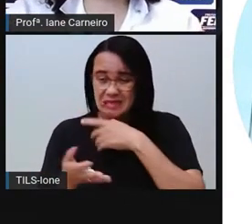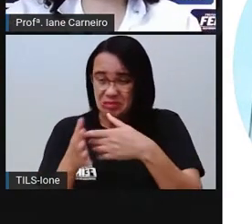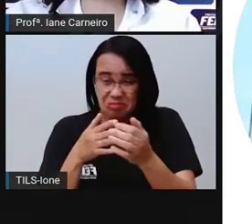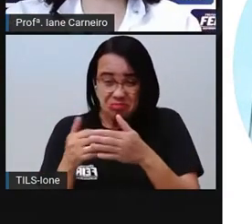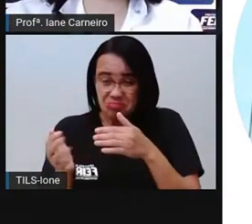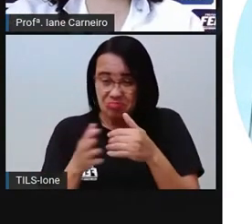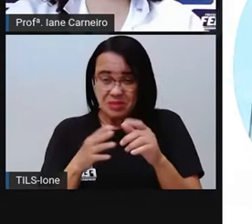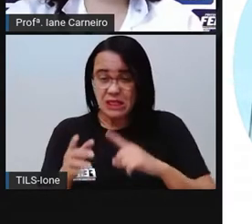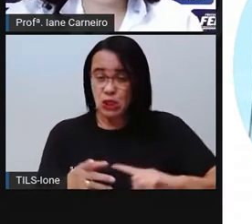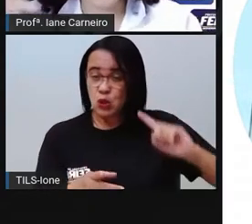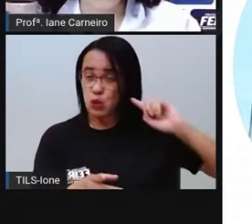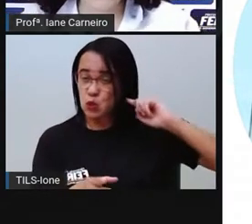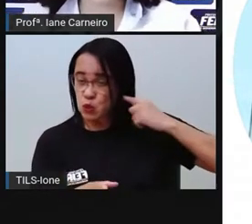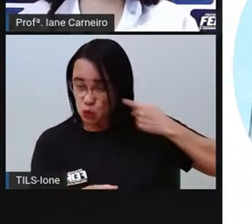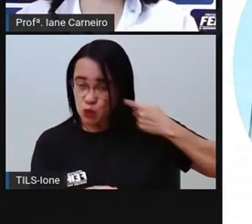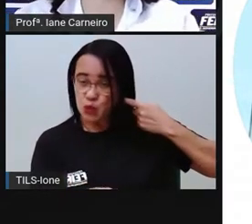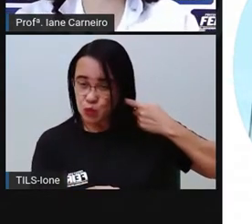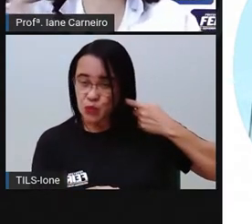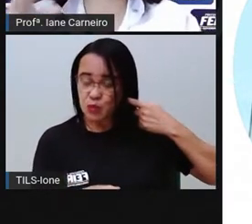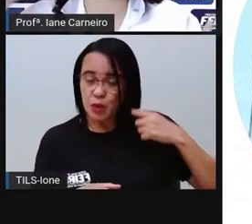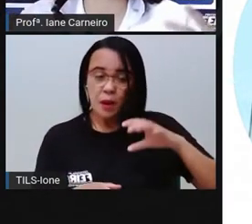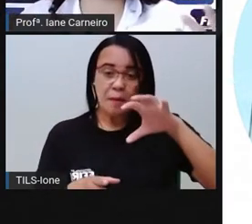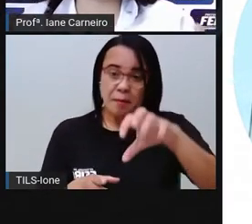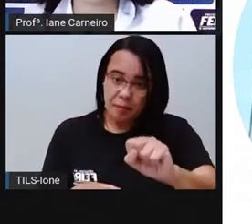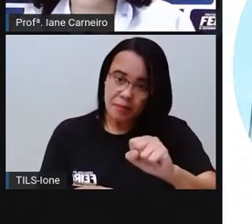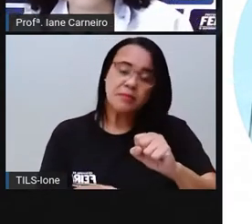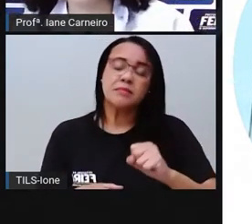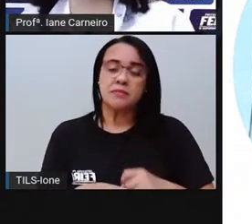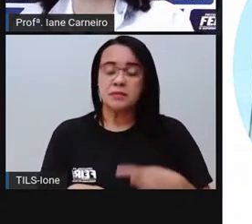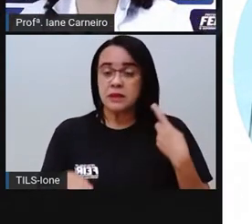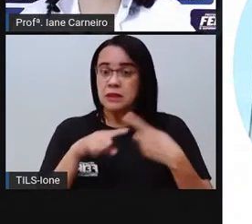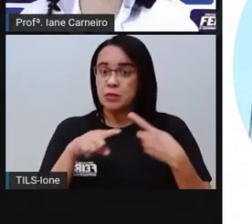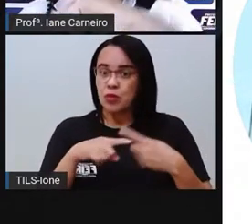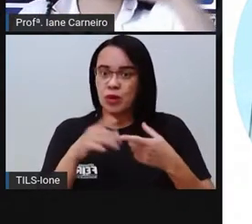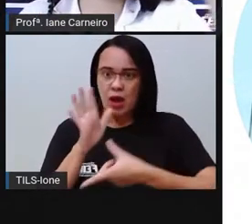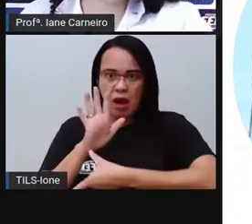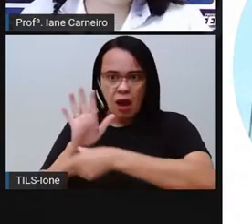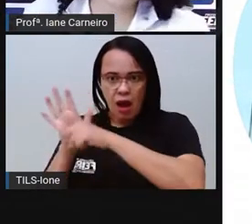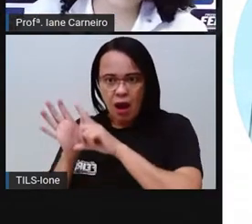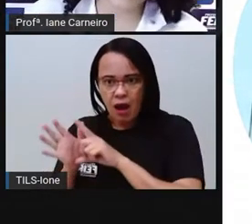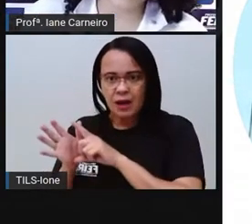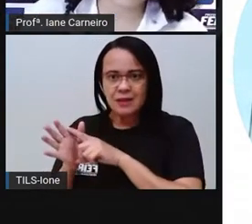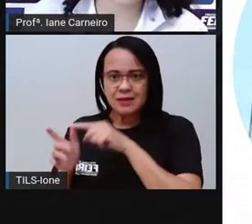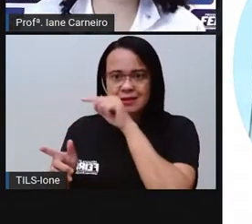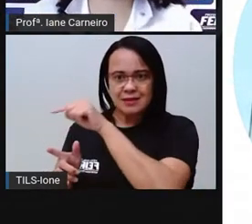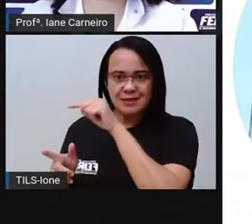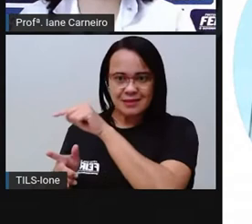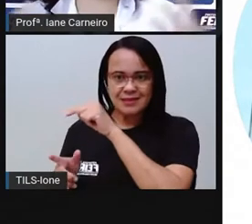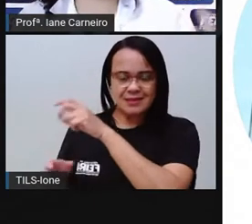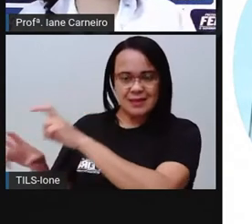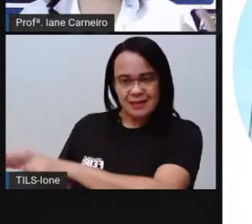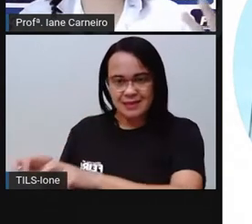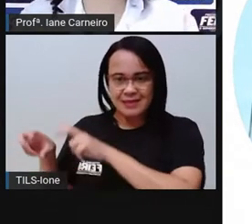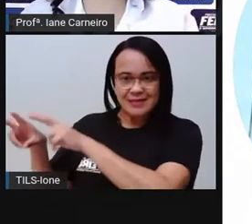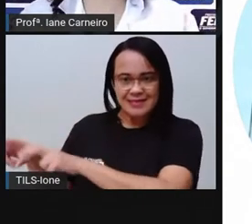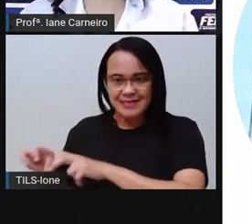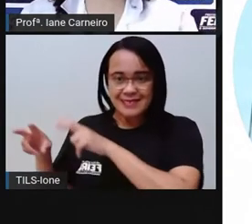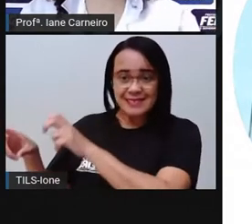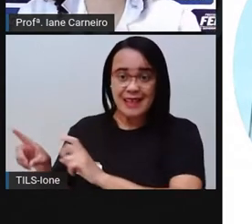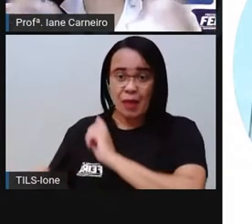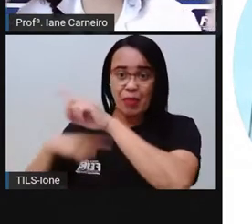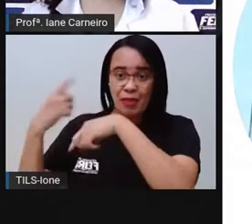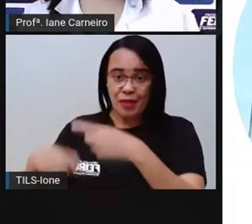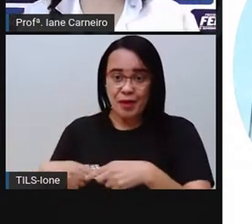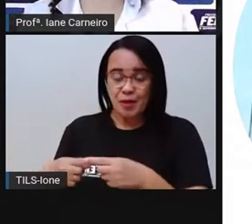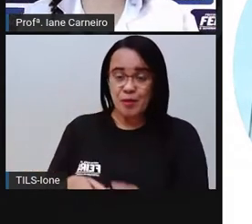lá da horta, de lá da plantação, até chegar na feirinha, a fruta e a verdura passou